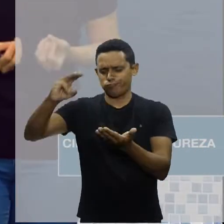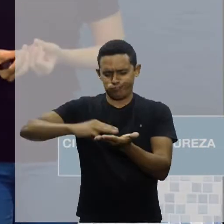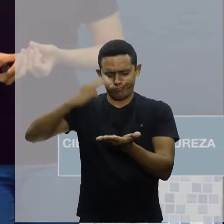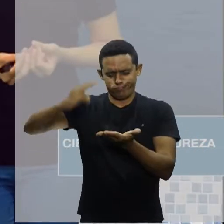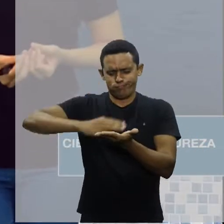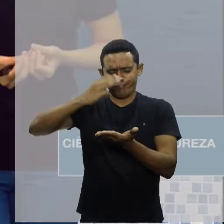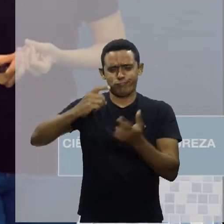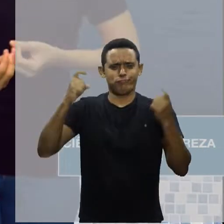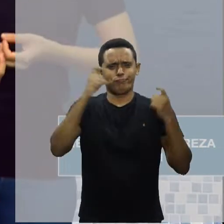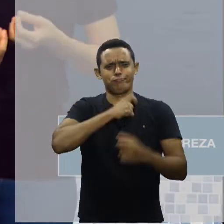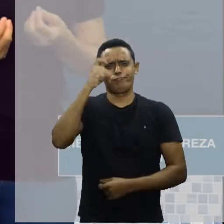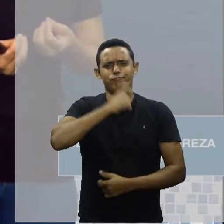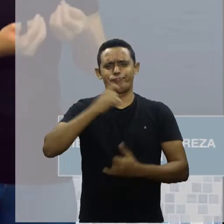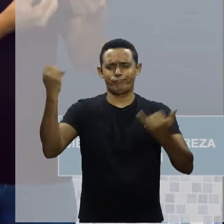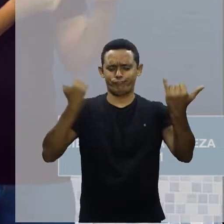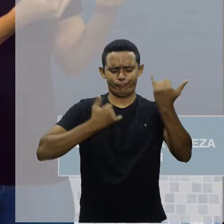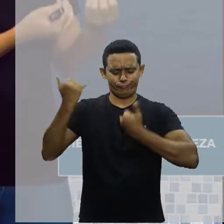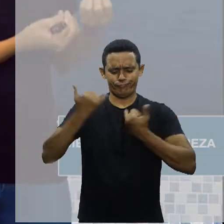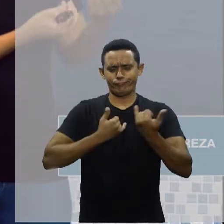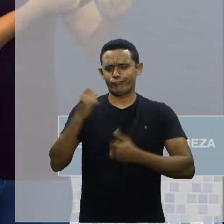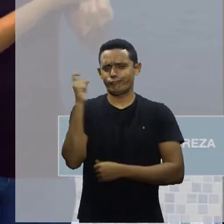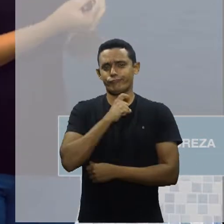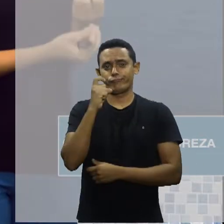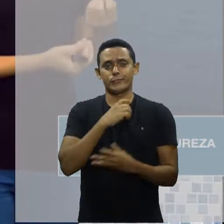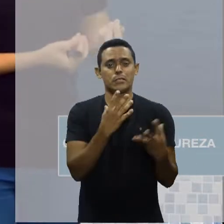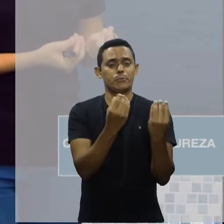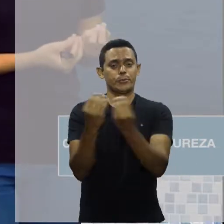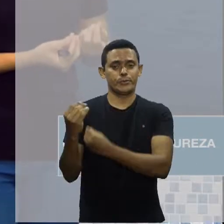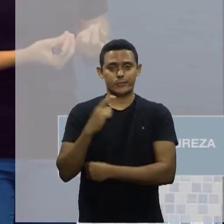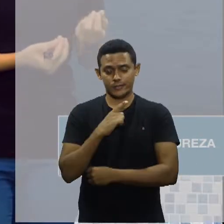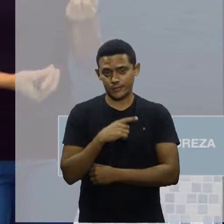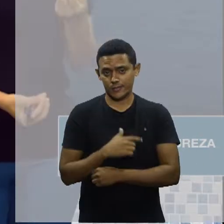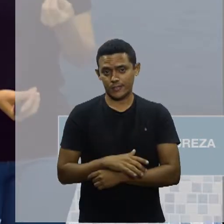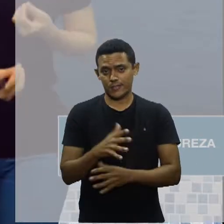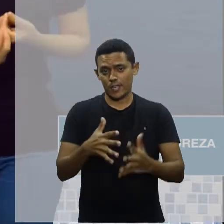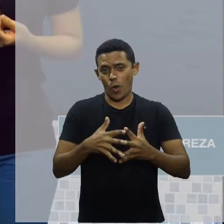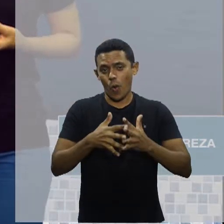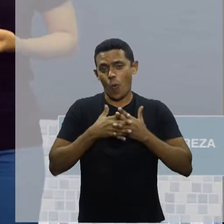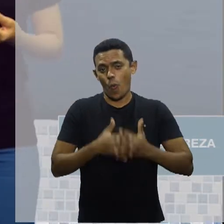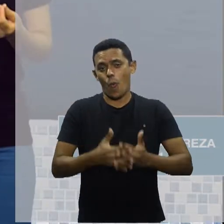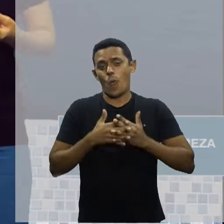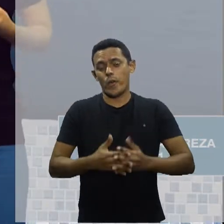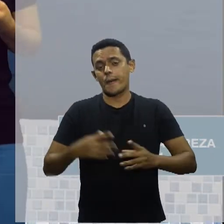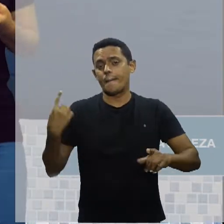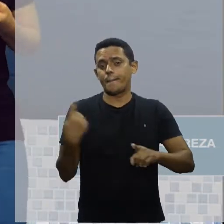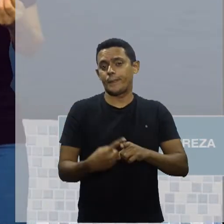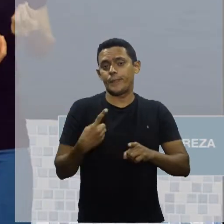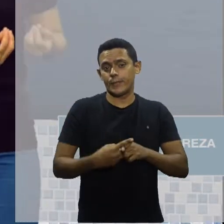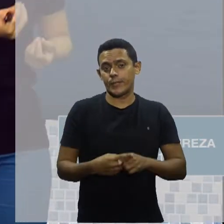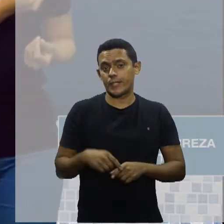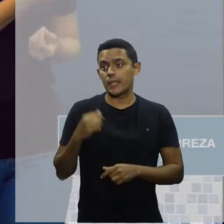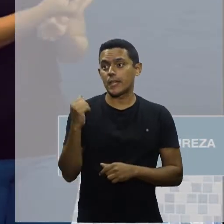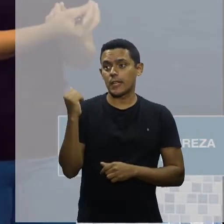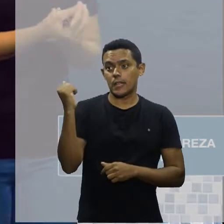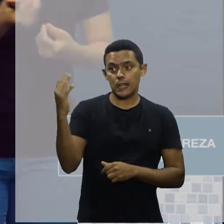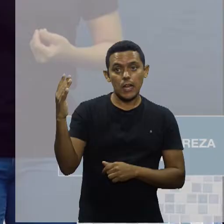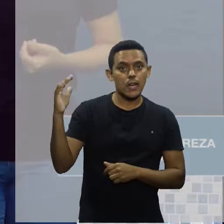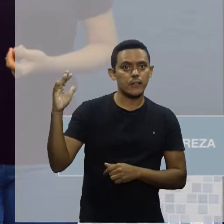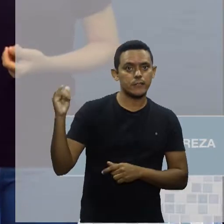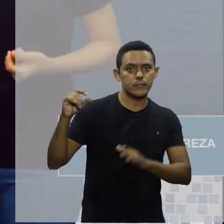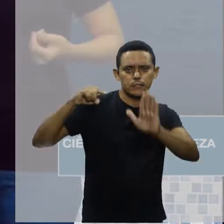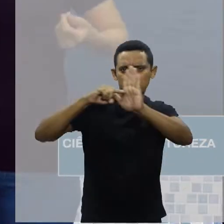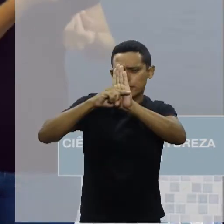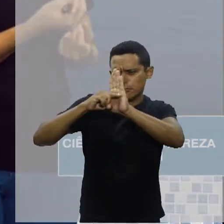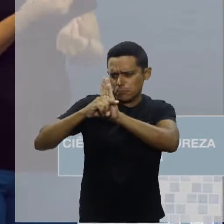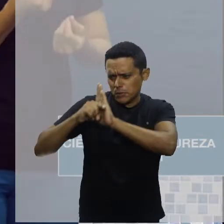atrapalham muito o que a ciência tem mostrado, porque elas acabam sendo um contraponto